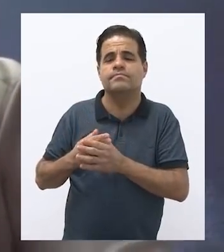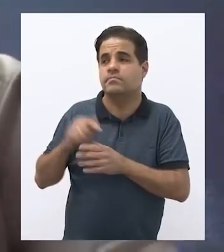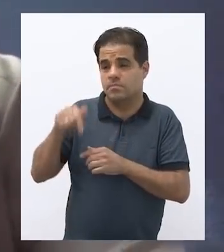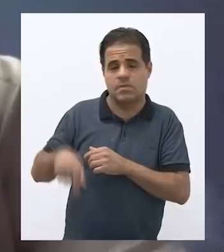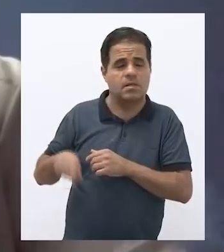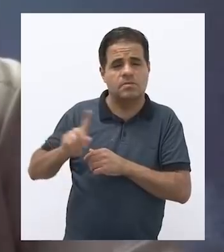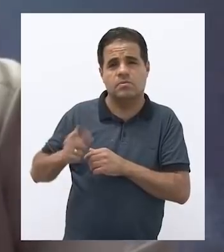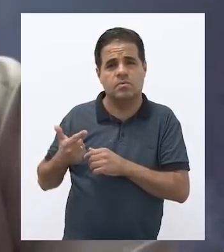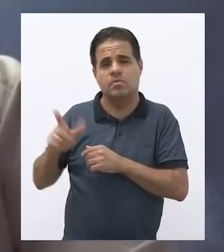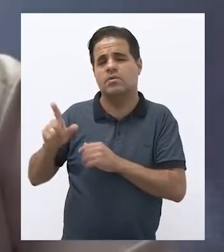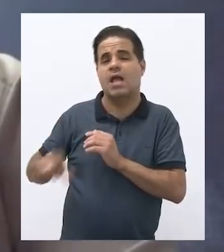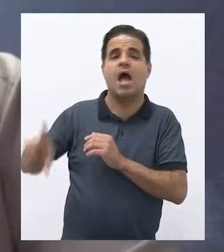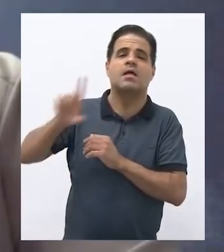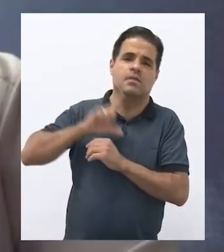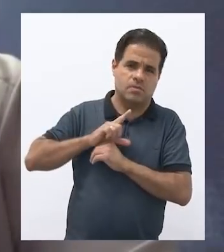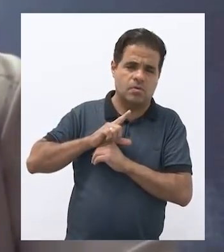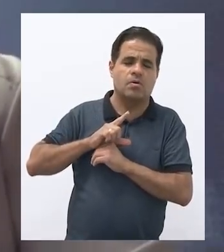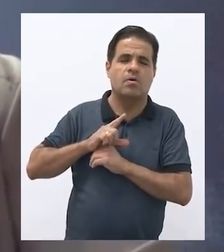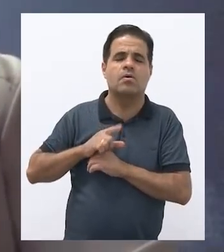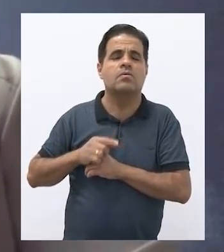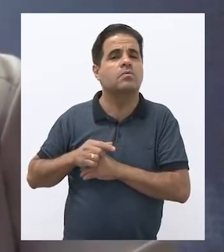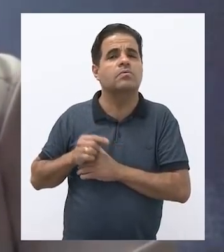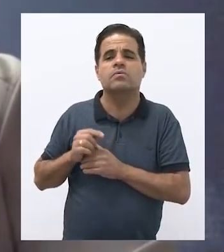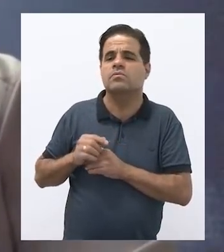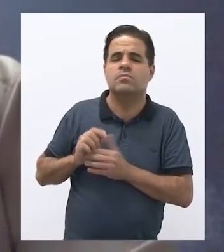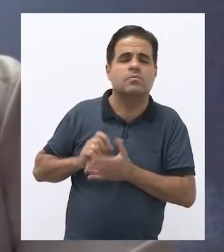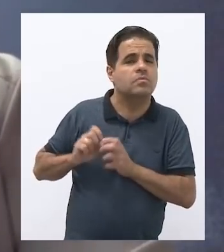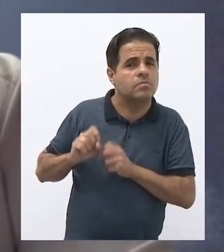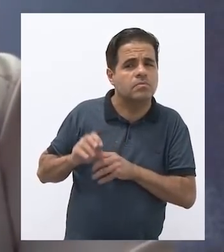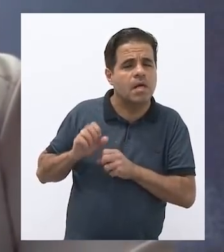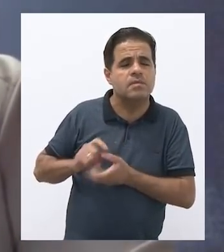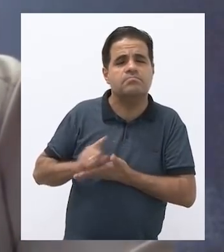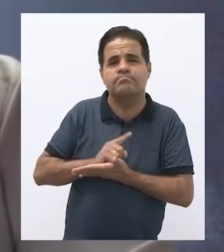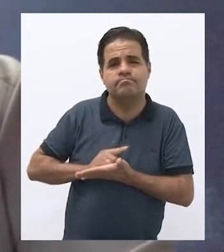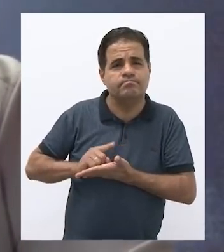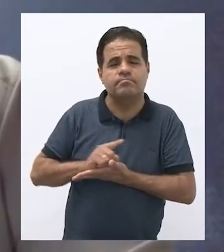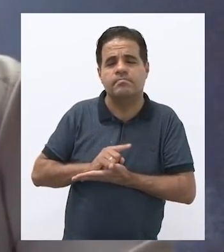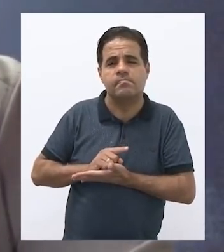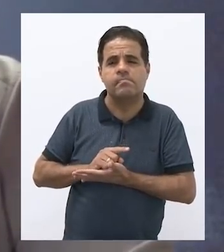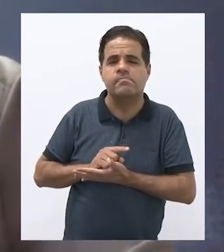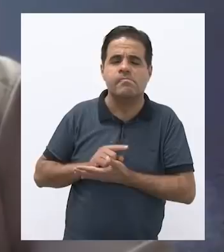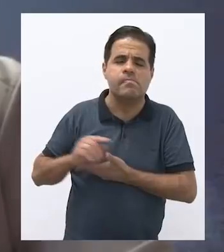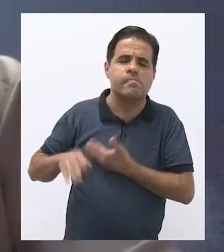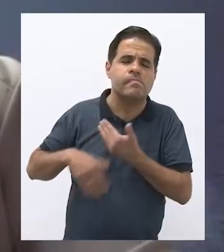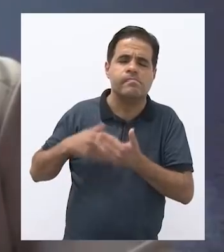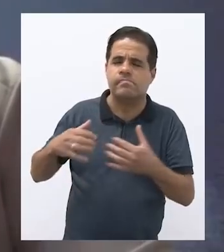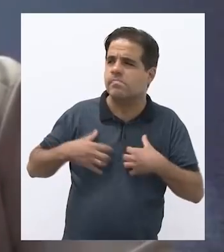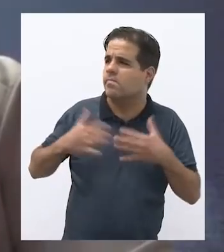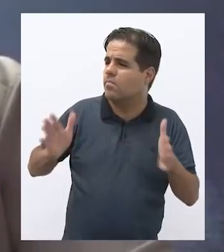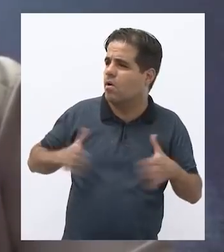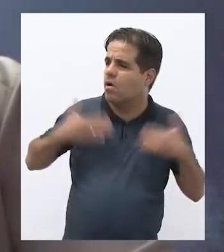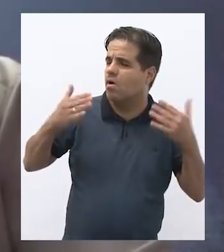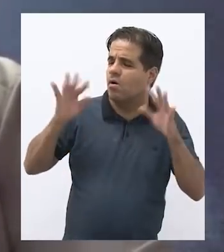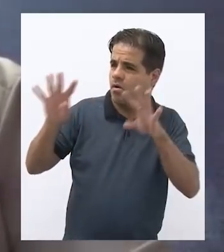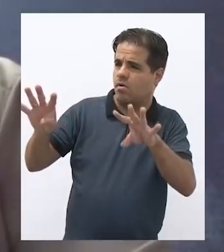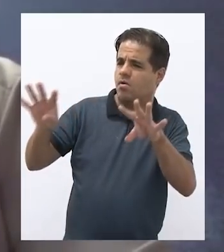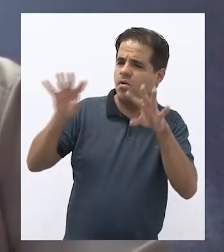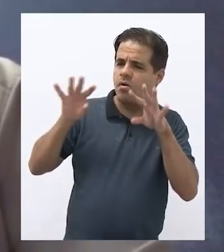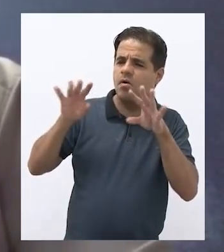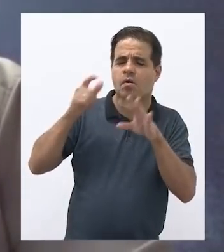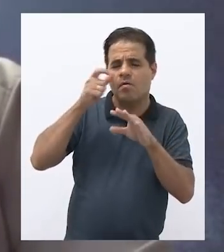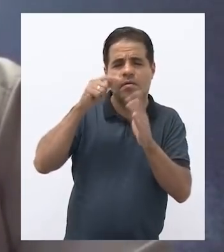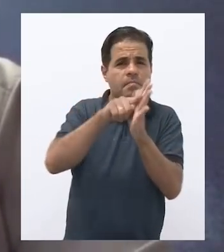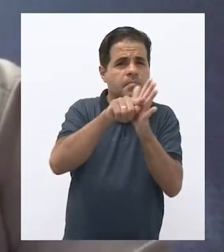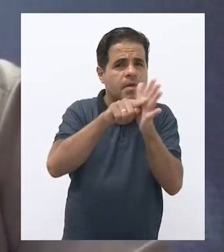nessa edição, na edição anterior, sobre educação digital. E fiquei assustadíssimo quando eu estava fazendo a